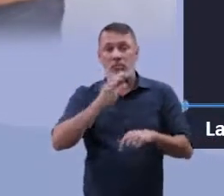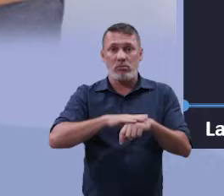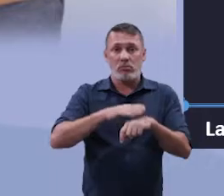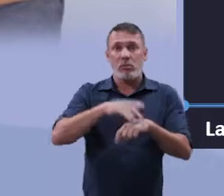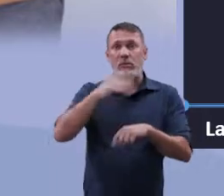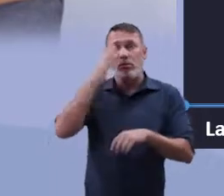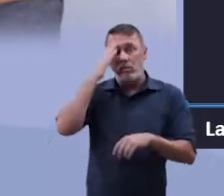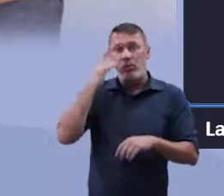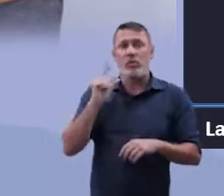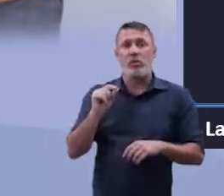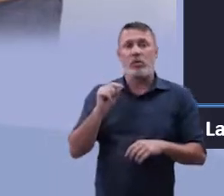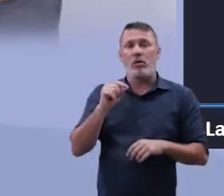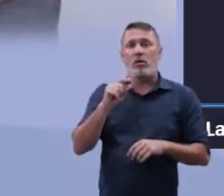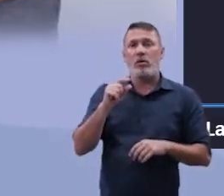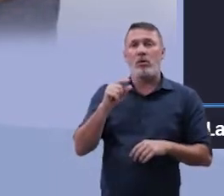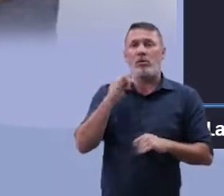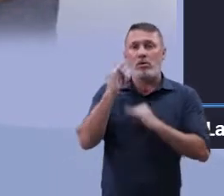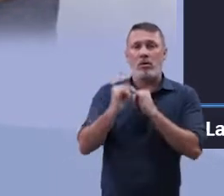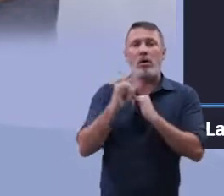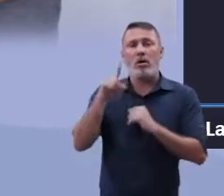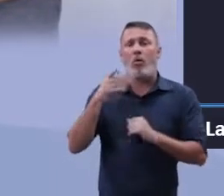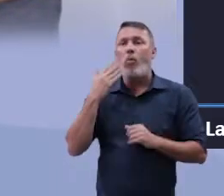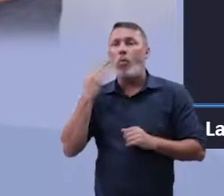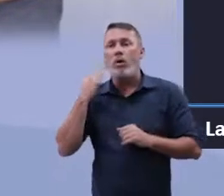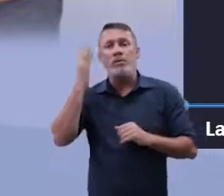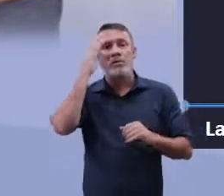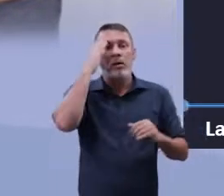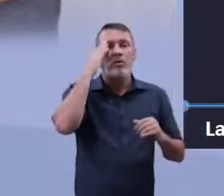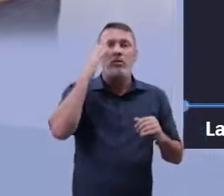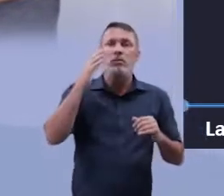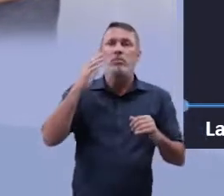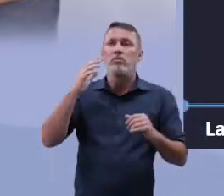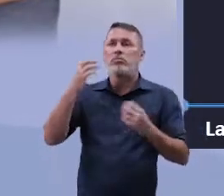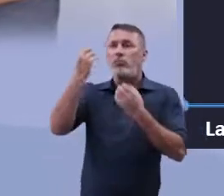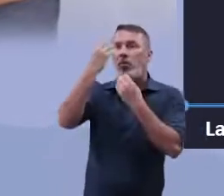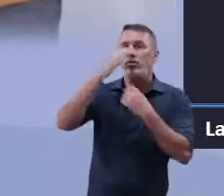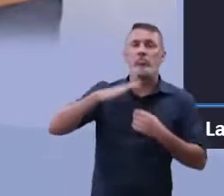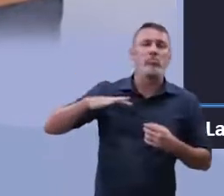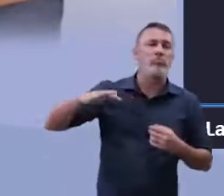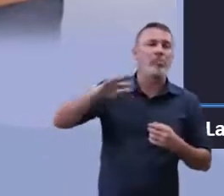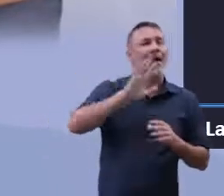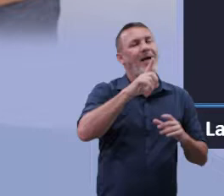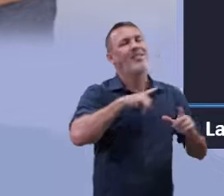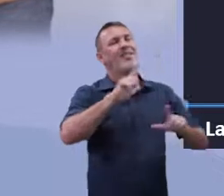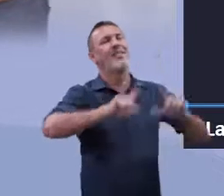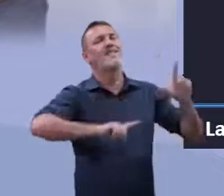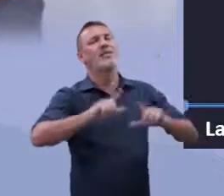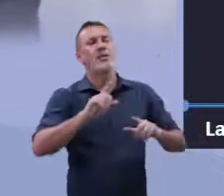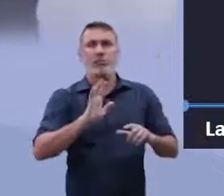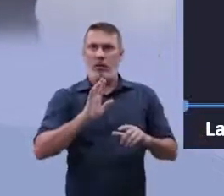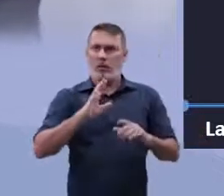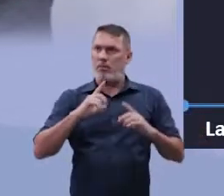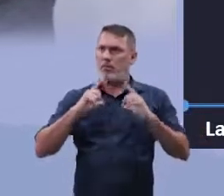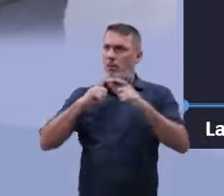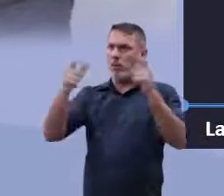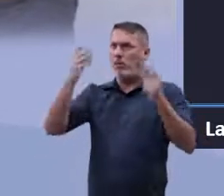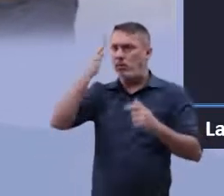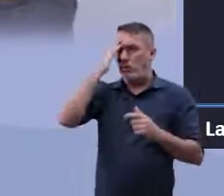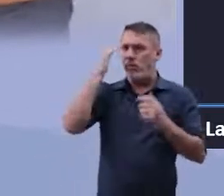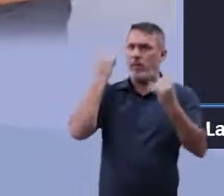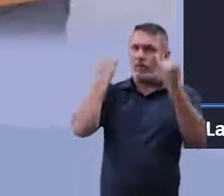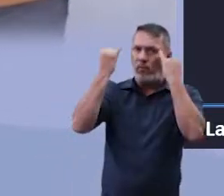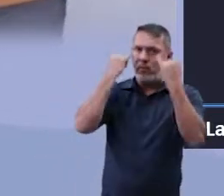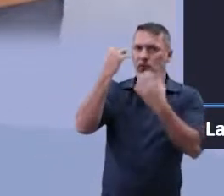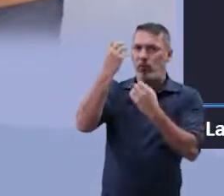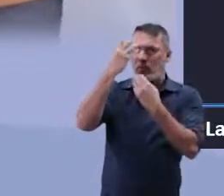não ter acesso ao que está se passando. Ah, mas tem televisão para isso. Mas a maioria hoje dos fatos,